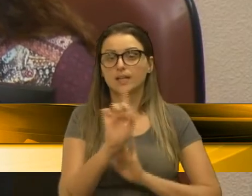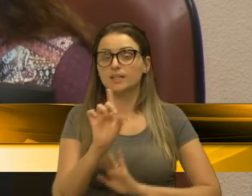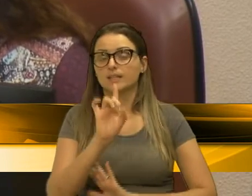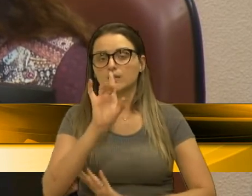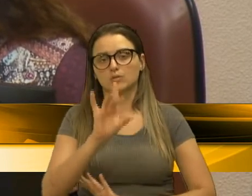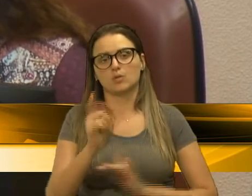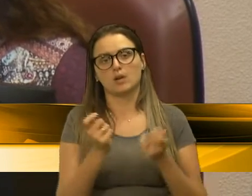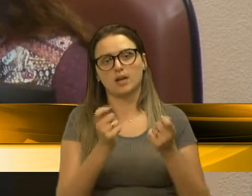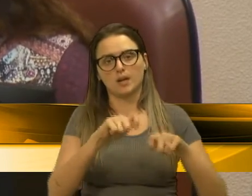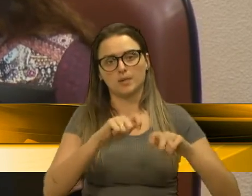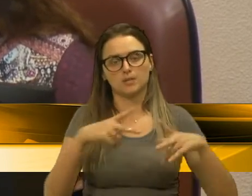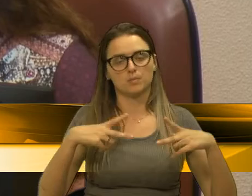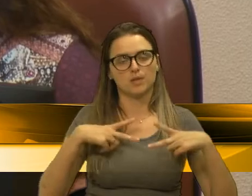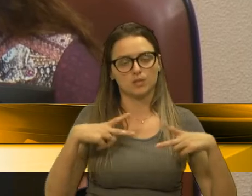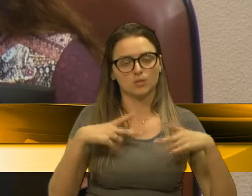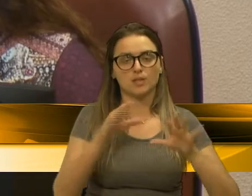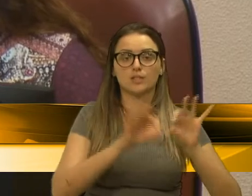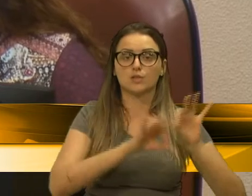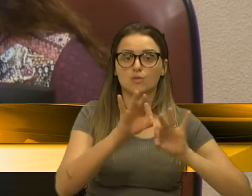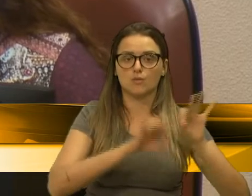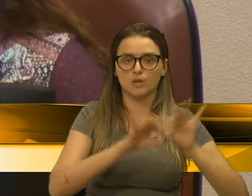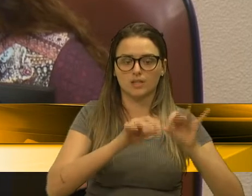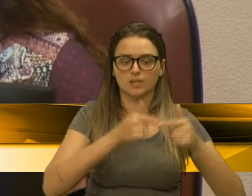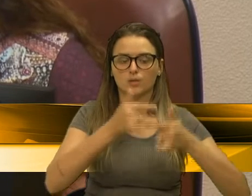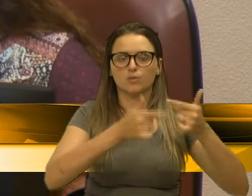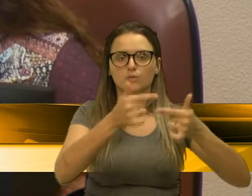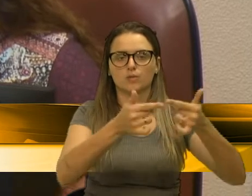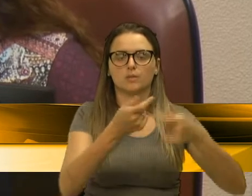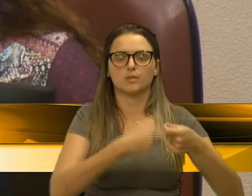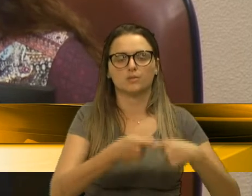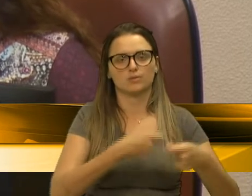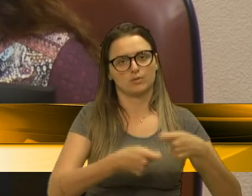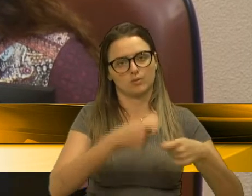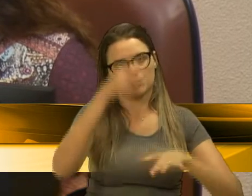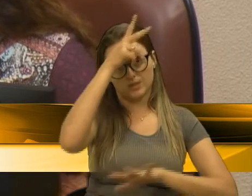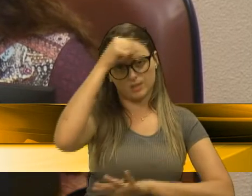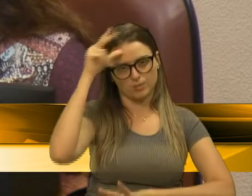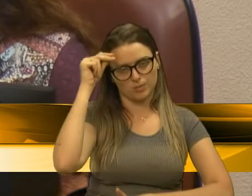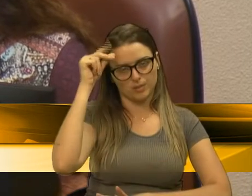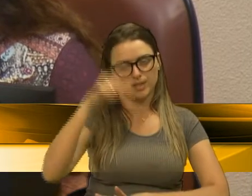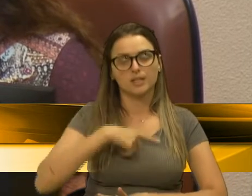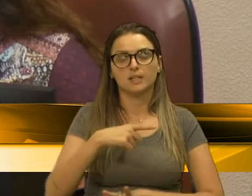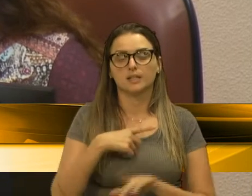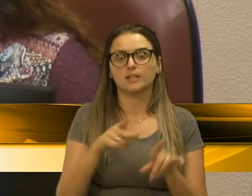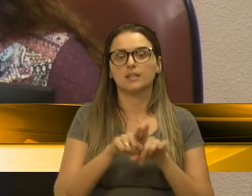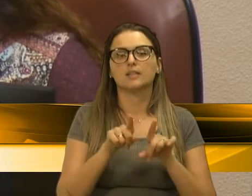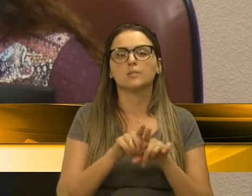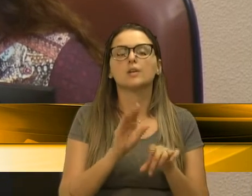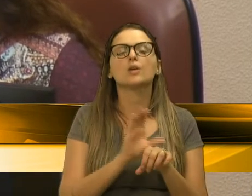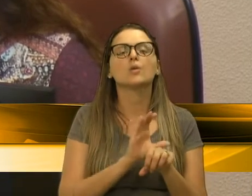de sua competência privativa de organizar o funcionamento da administração. Utiliza como esta